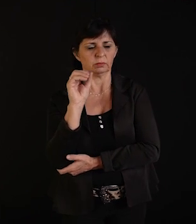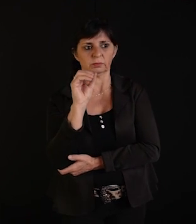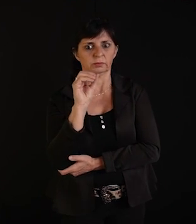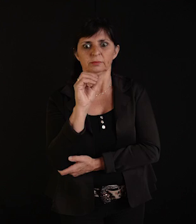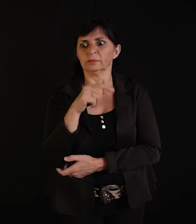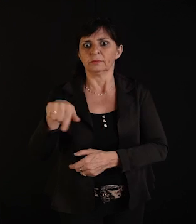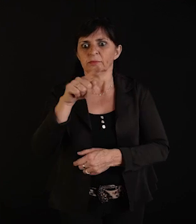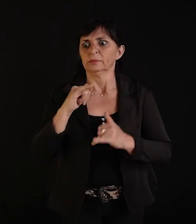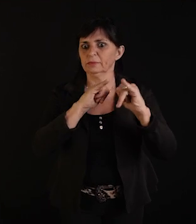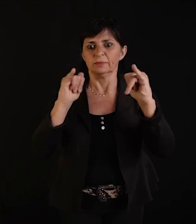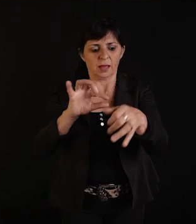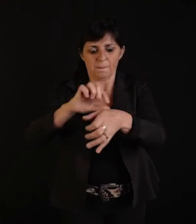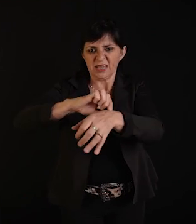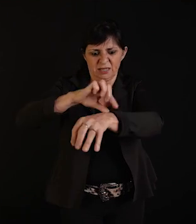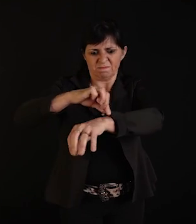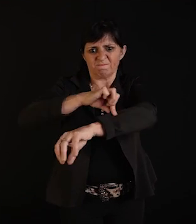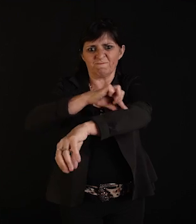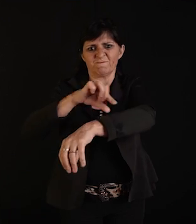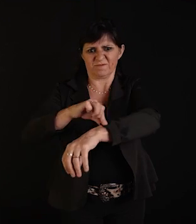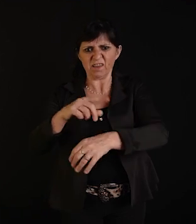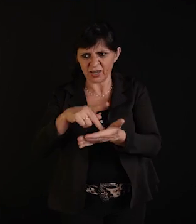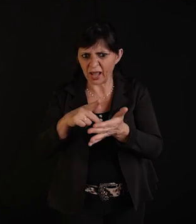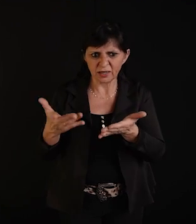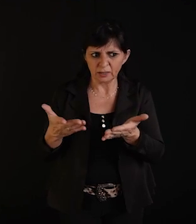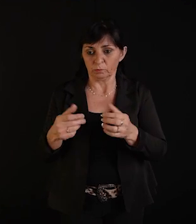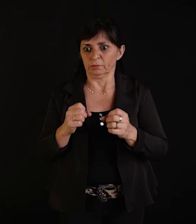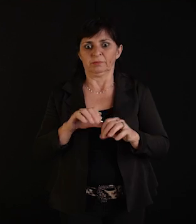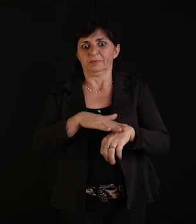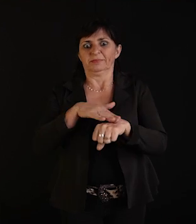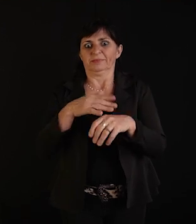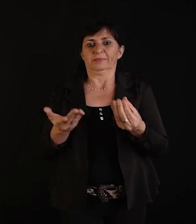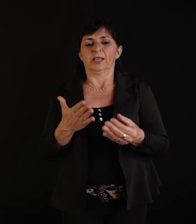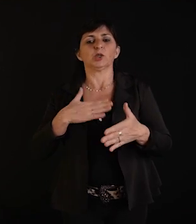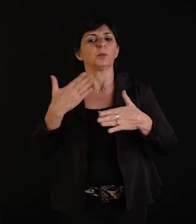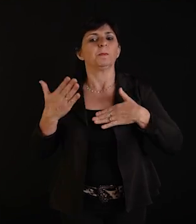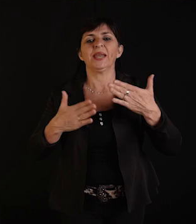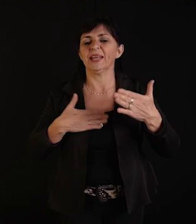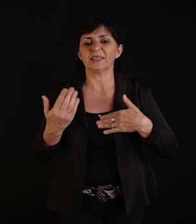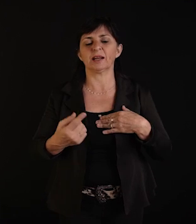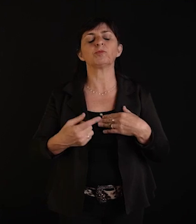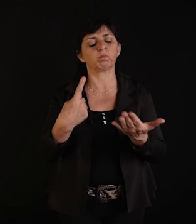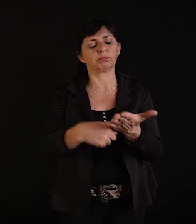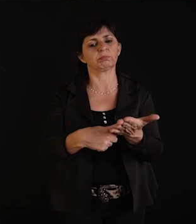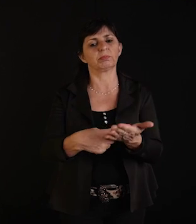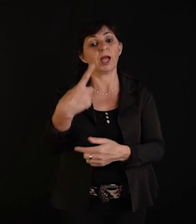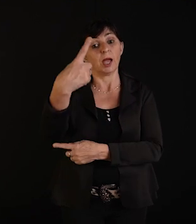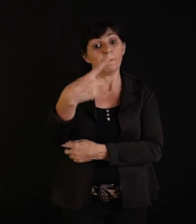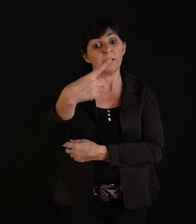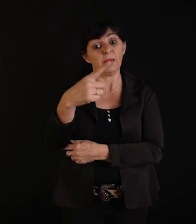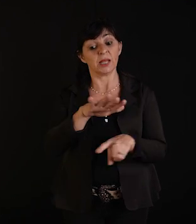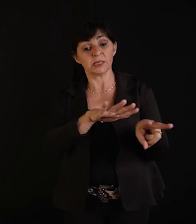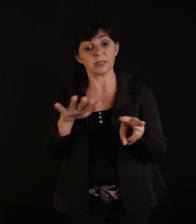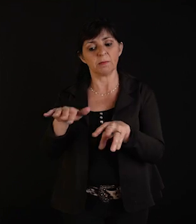que é verdade isso? Daí o Gildo falou: "Então, filho, faz o seguinte, ó. Primeiro final de semana de setembro, você começa tocando